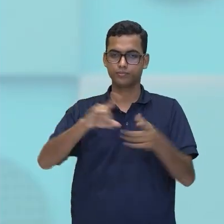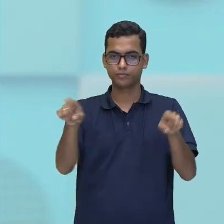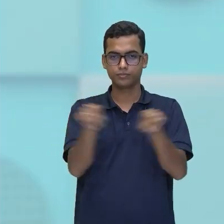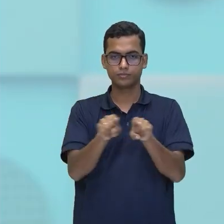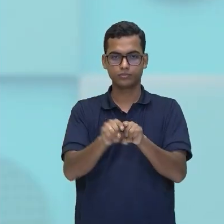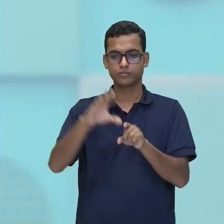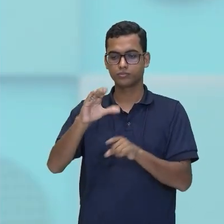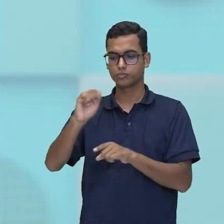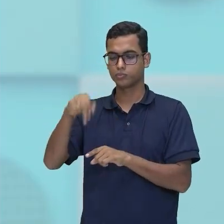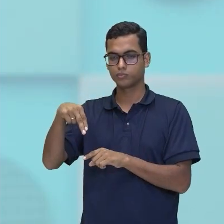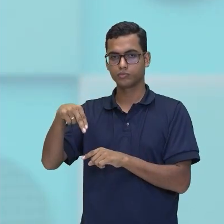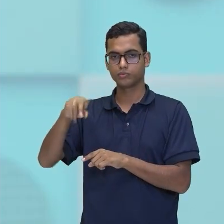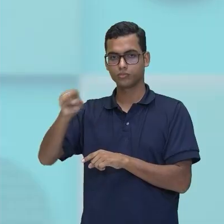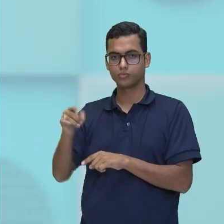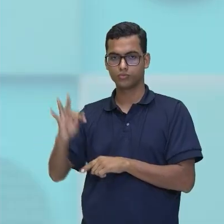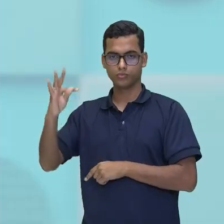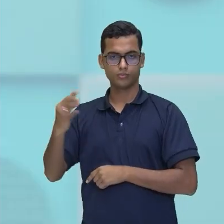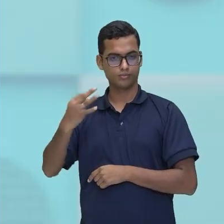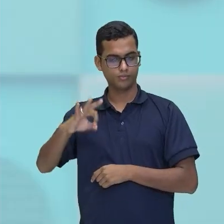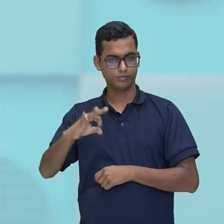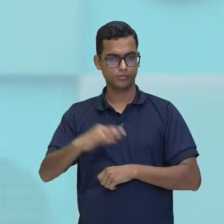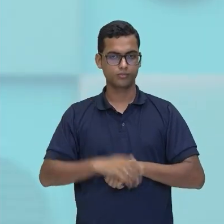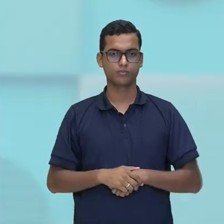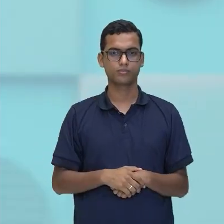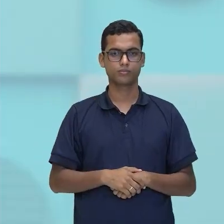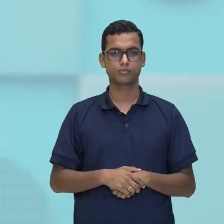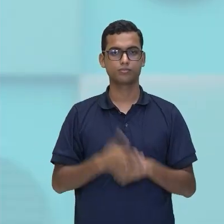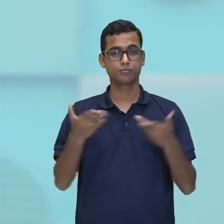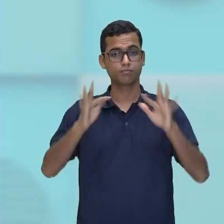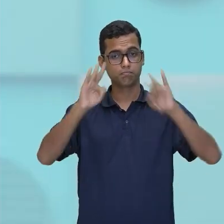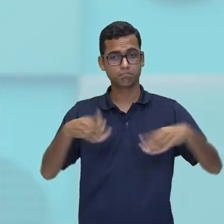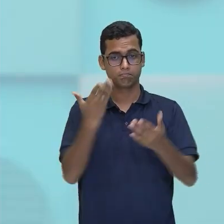ficando cannot or can't. Gente, assim